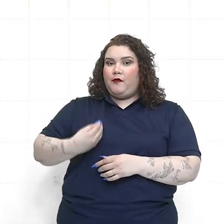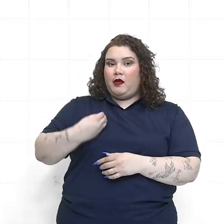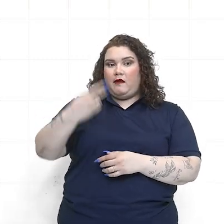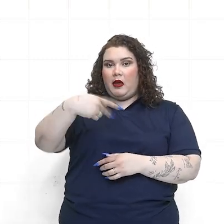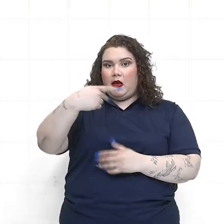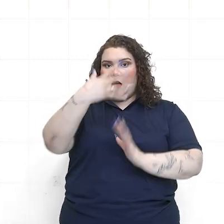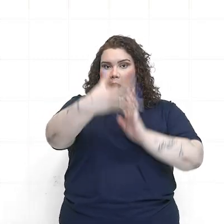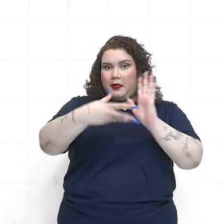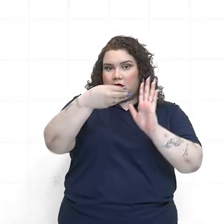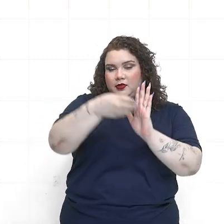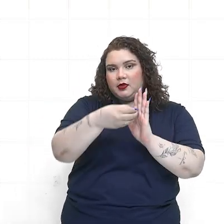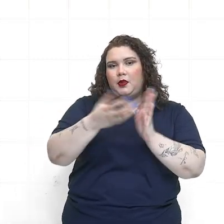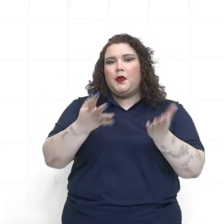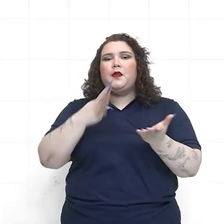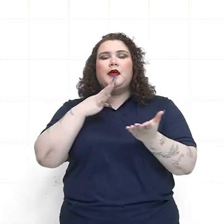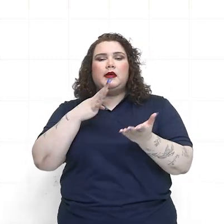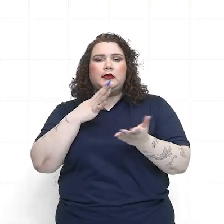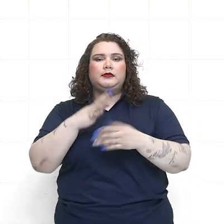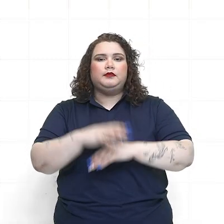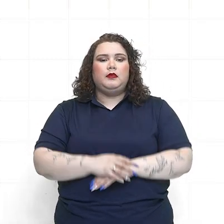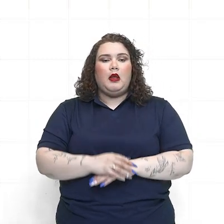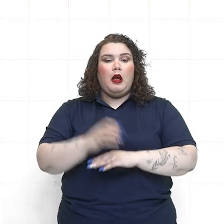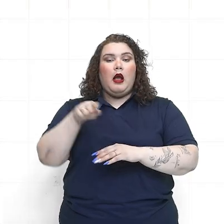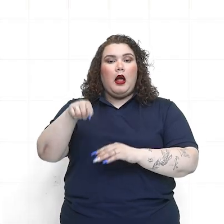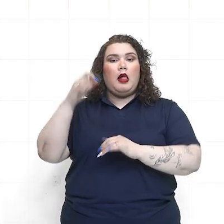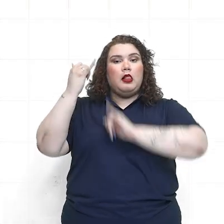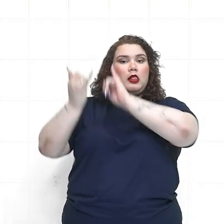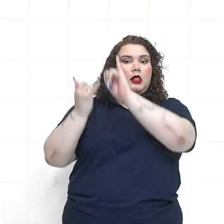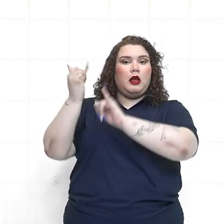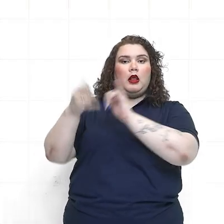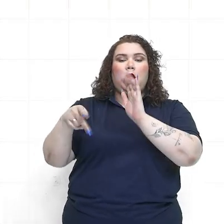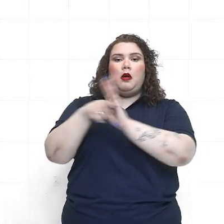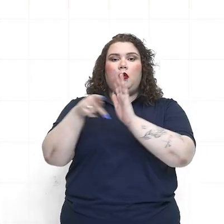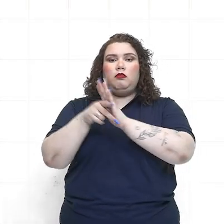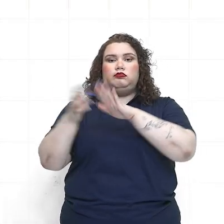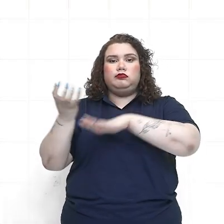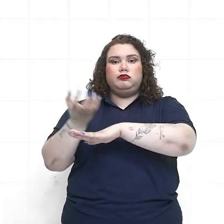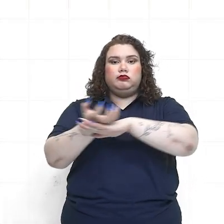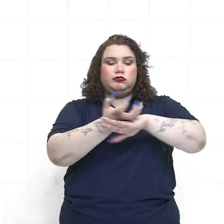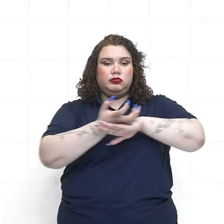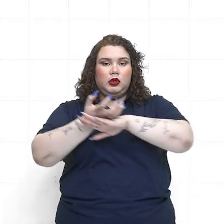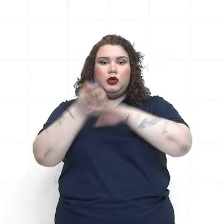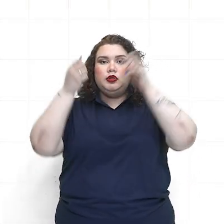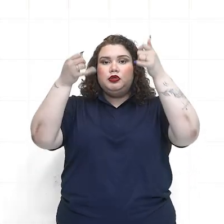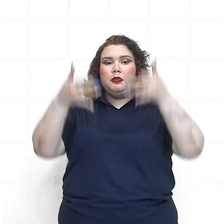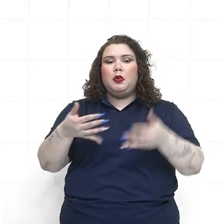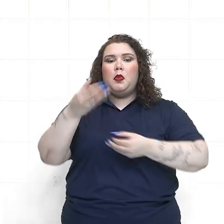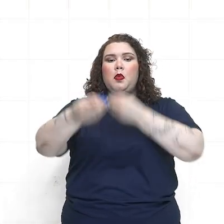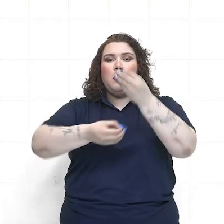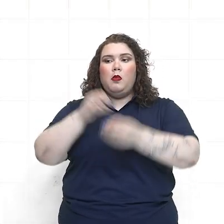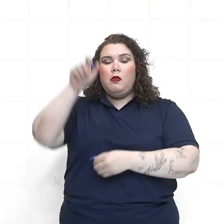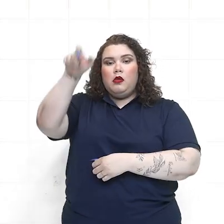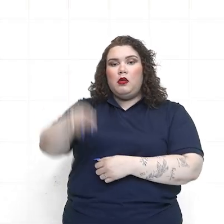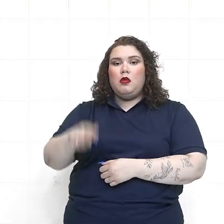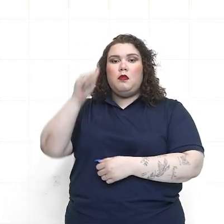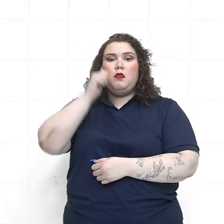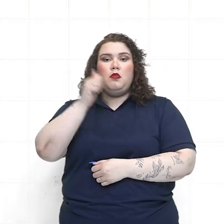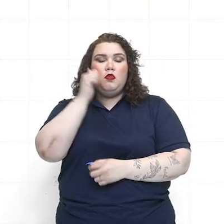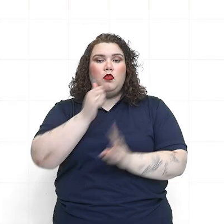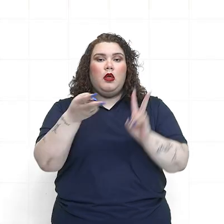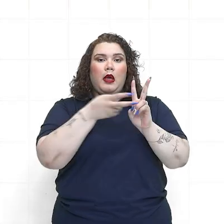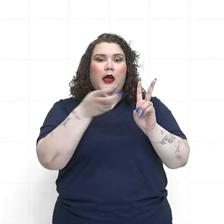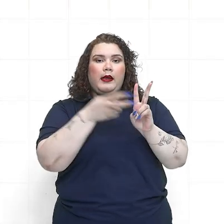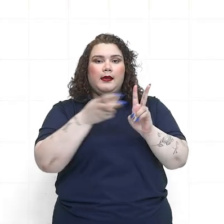A lenda, então, da Vitória Régia, originária da região norte, explica como uma índia, apaixonada pelo deus da